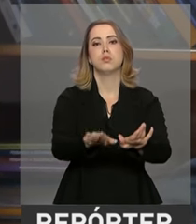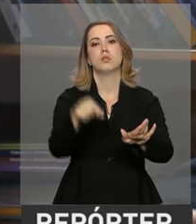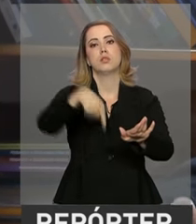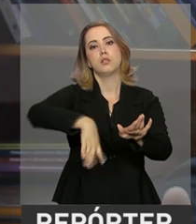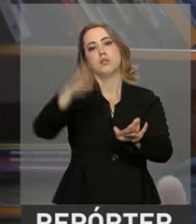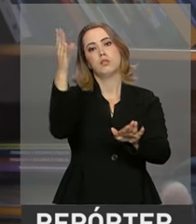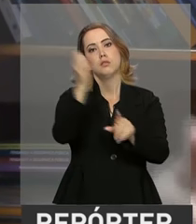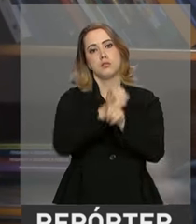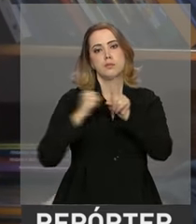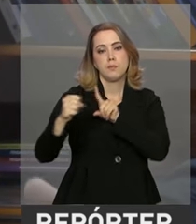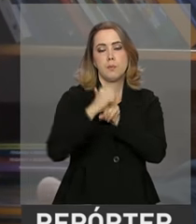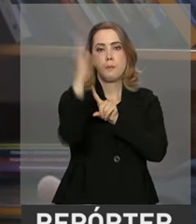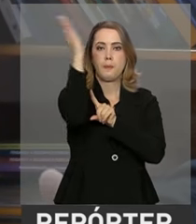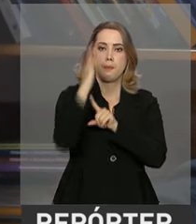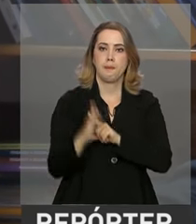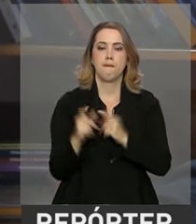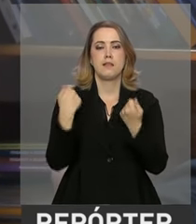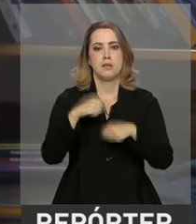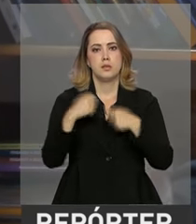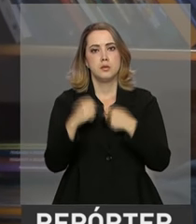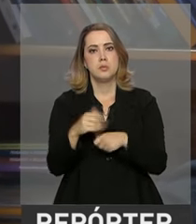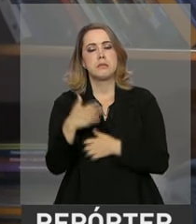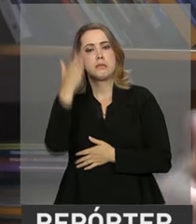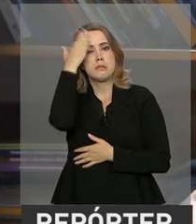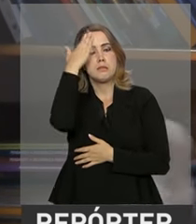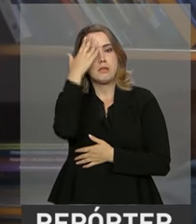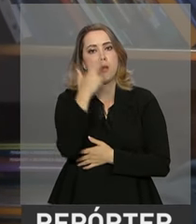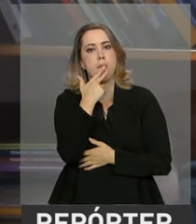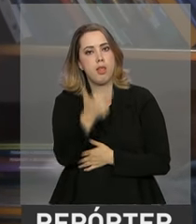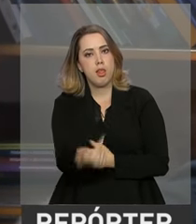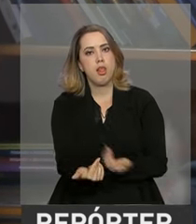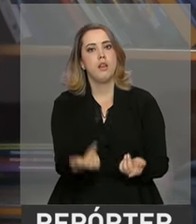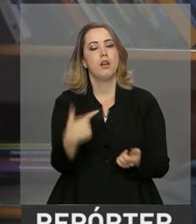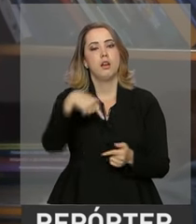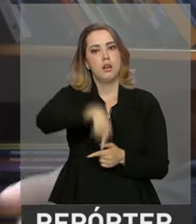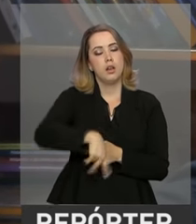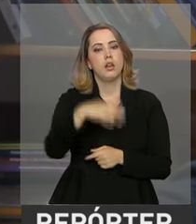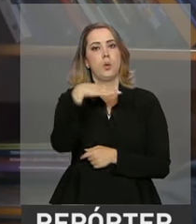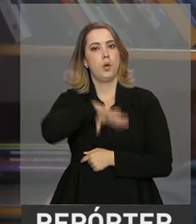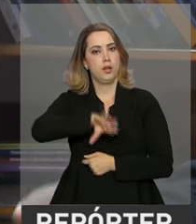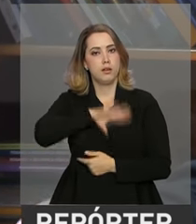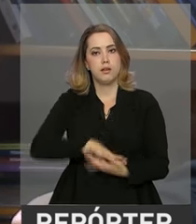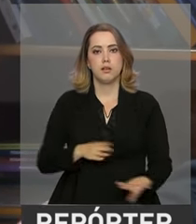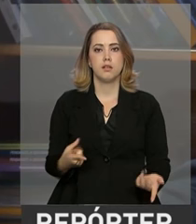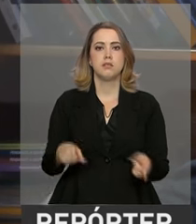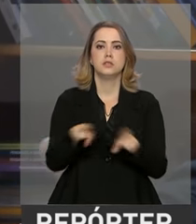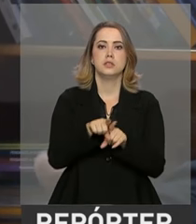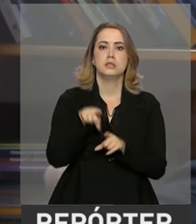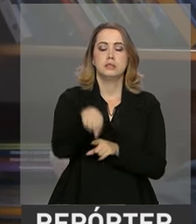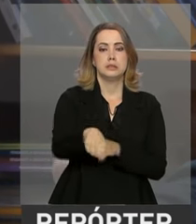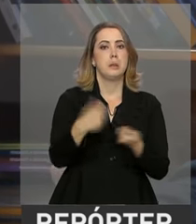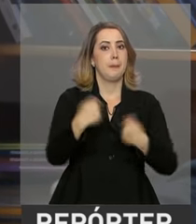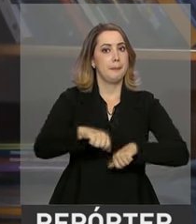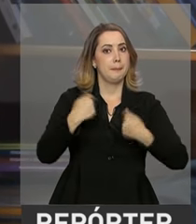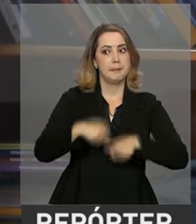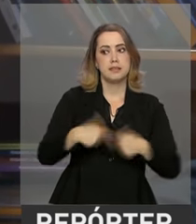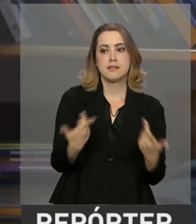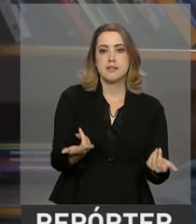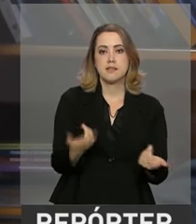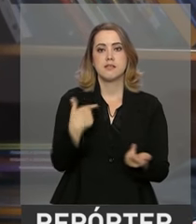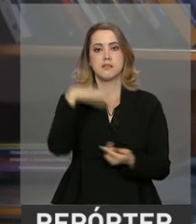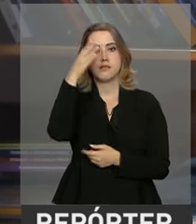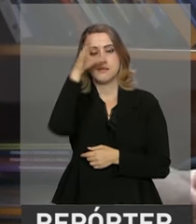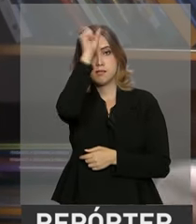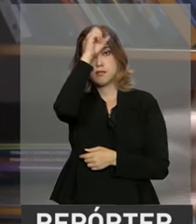brasileira? Eh, ele tem que muitas vezes que aprender a língua, o português, ele não fala o português, é uma questão de sobrevivência até na sociedade